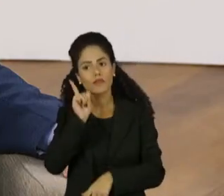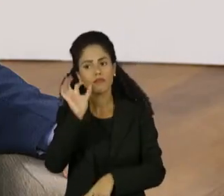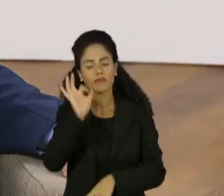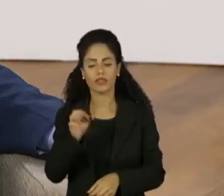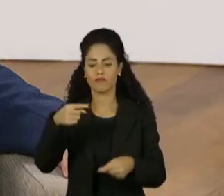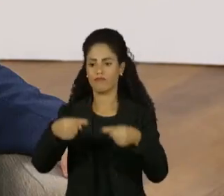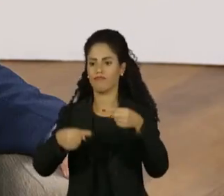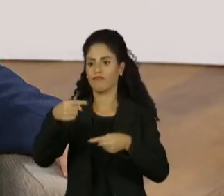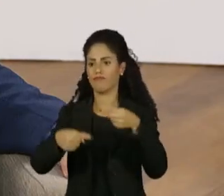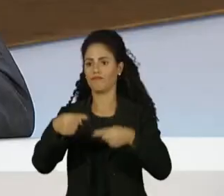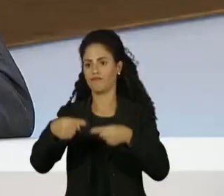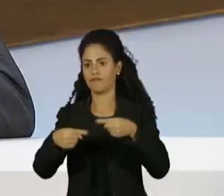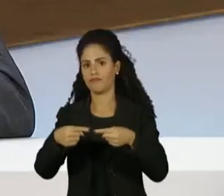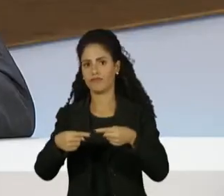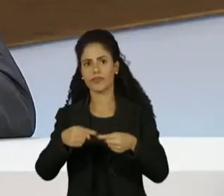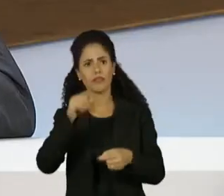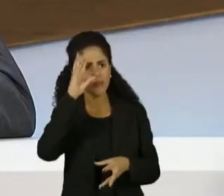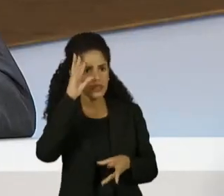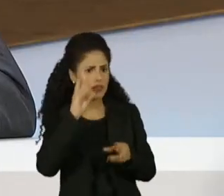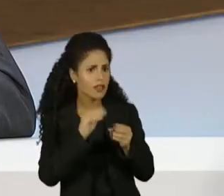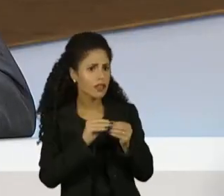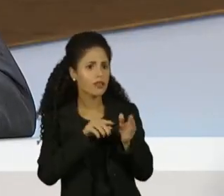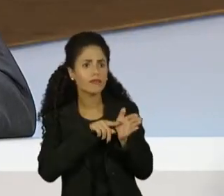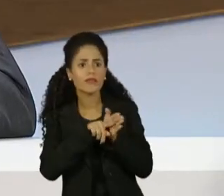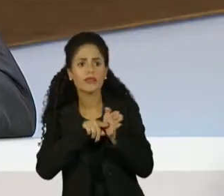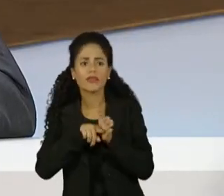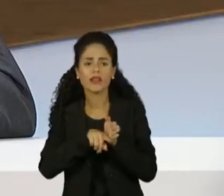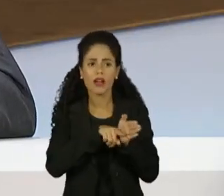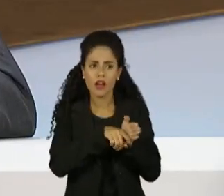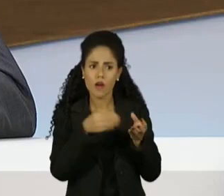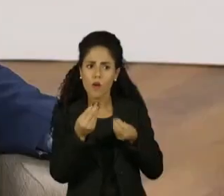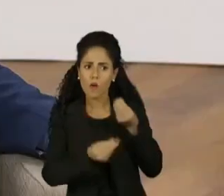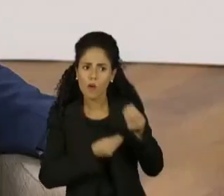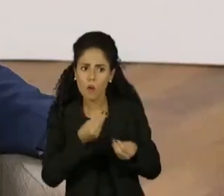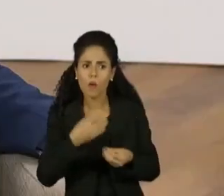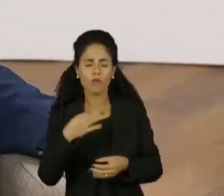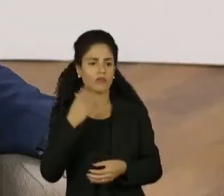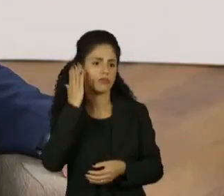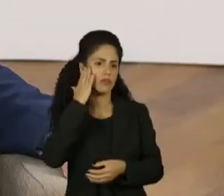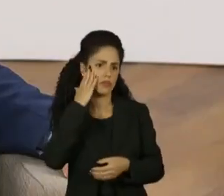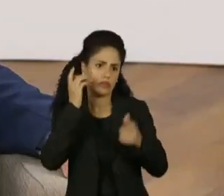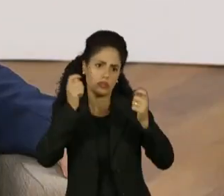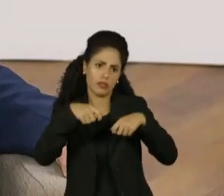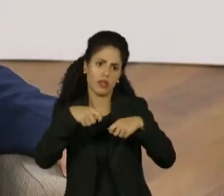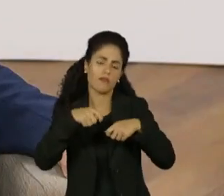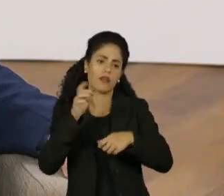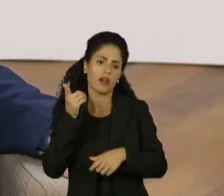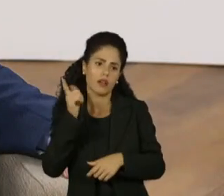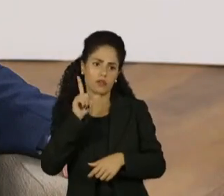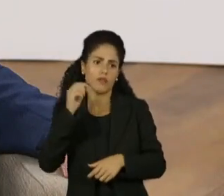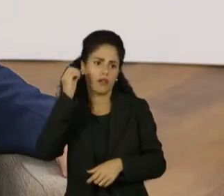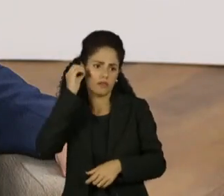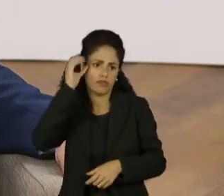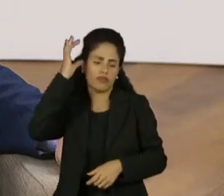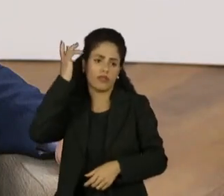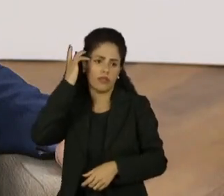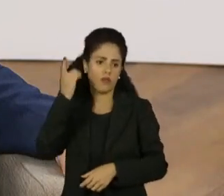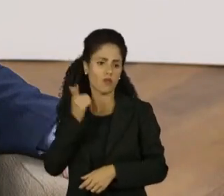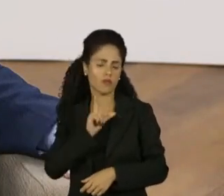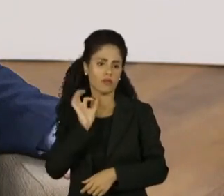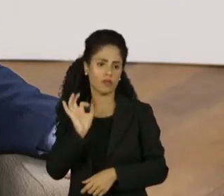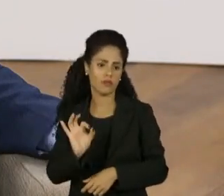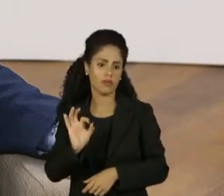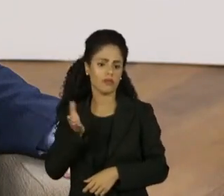né, e que tem o dever constitucional de fiscalizar as condutas dos ministros do Supremo, tenha a possibilidade e a condição de amadurecer um